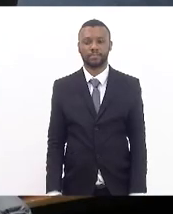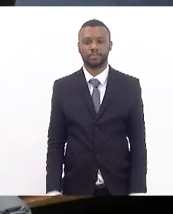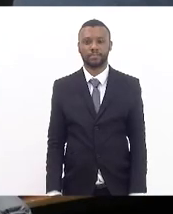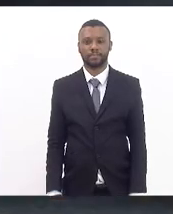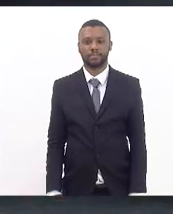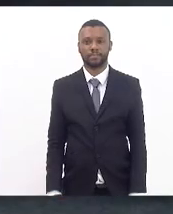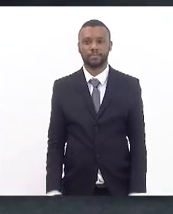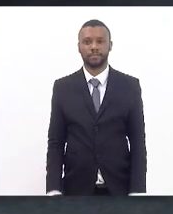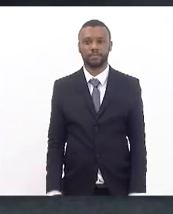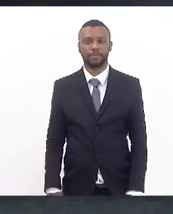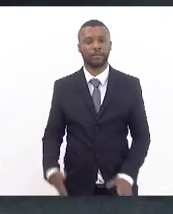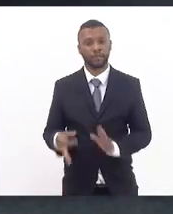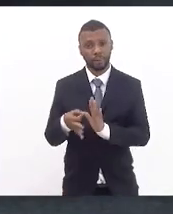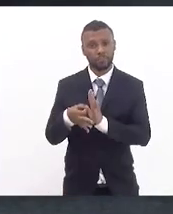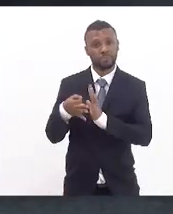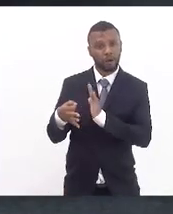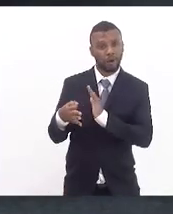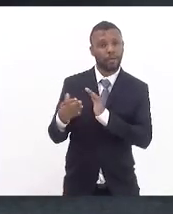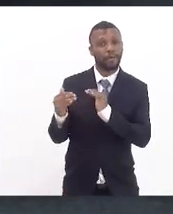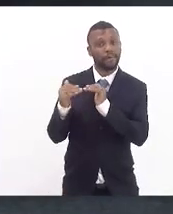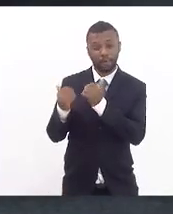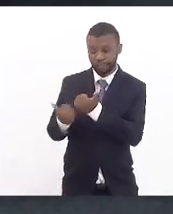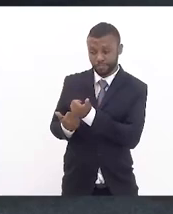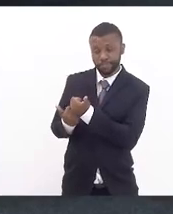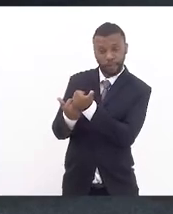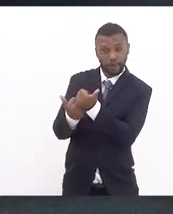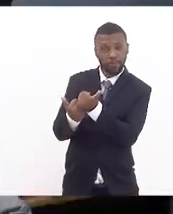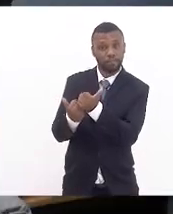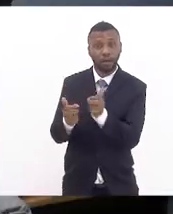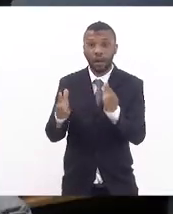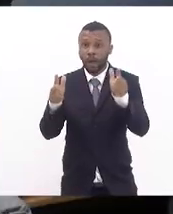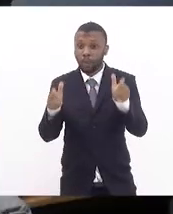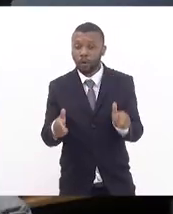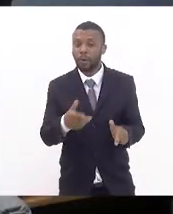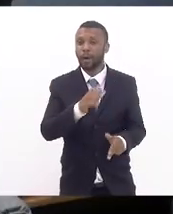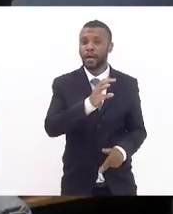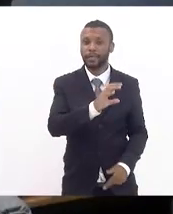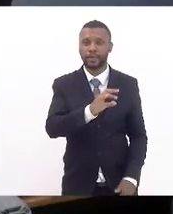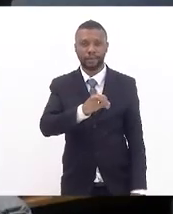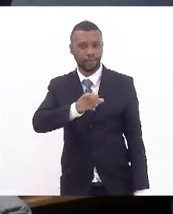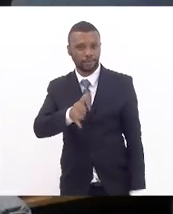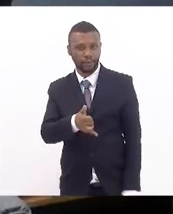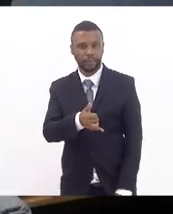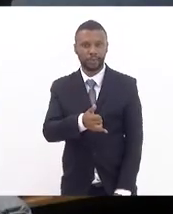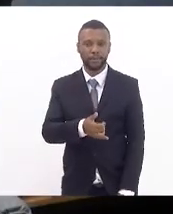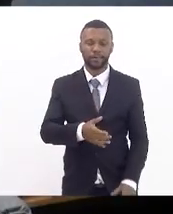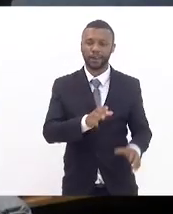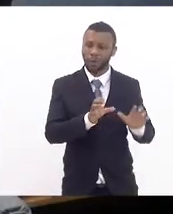Parecer favorável nos termos da CCJ.